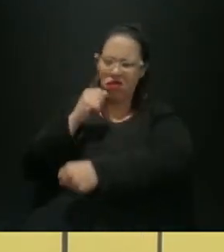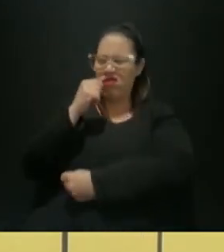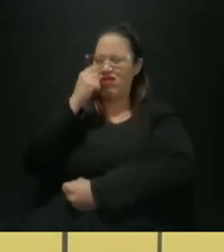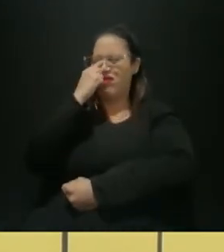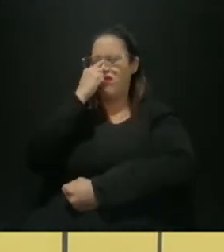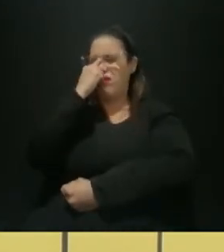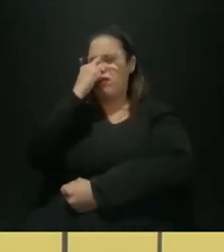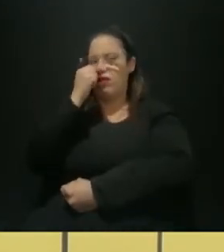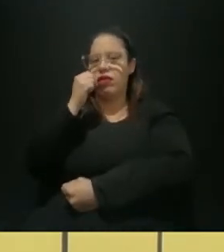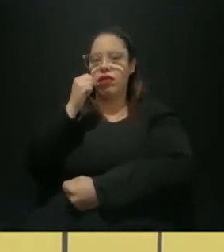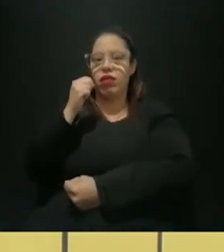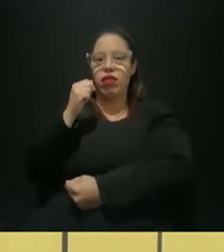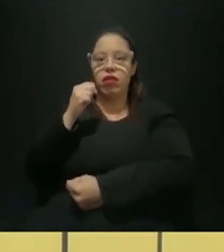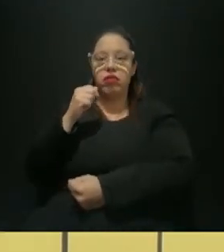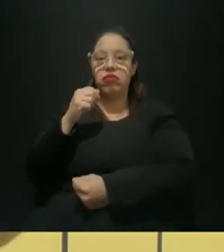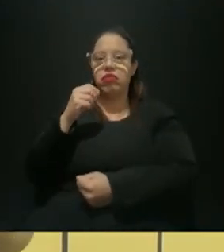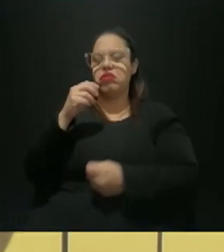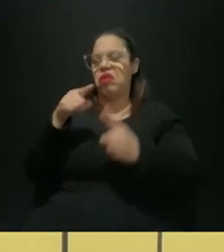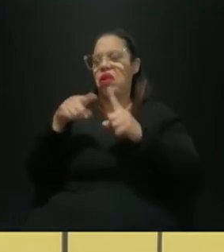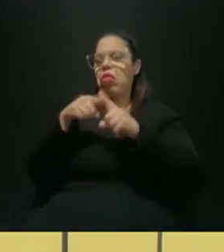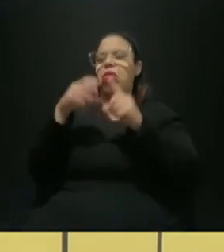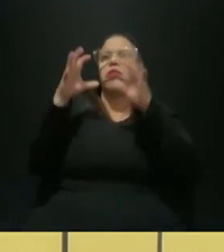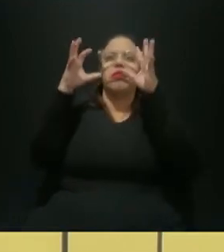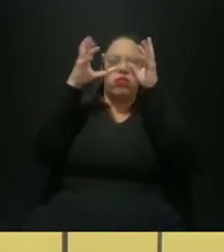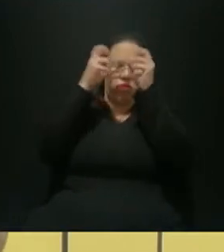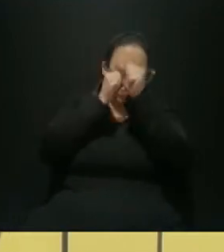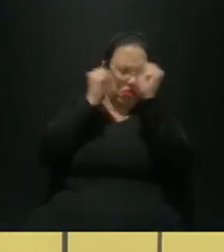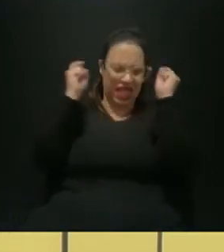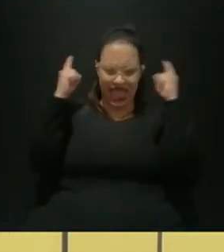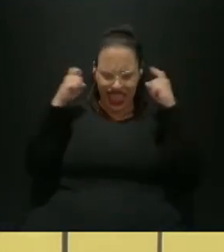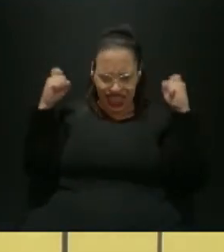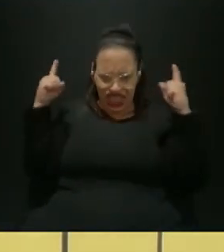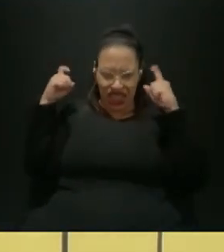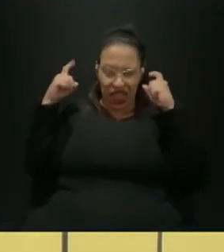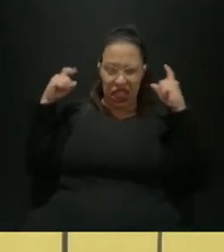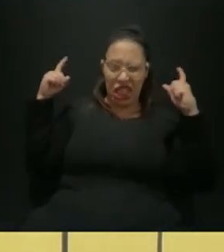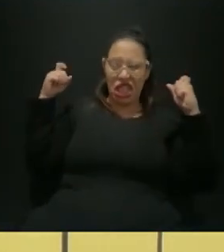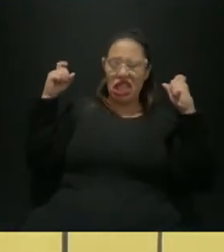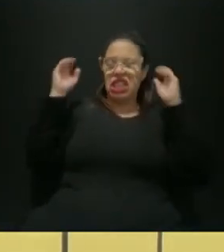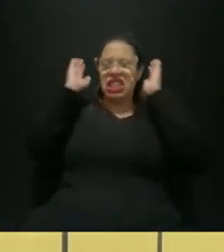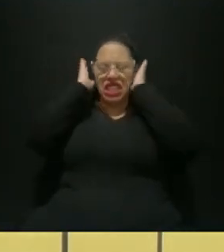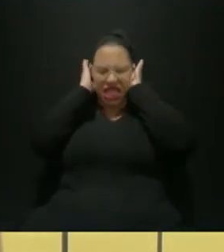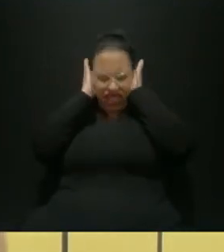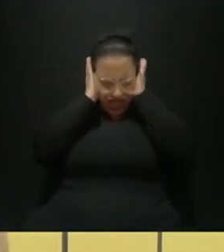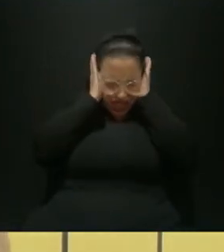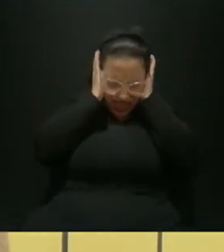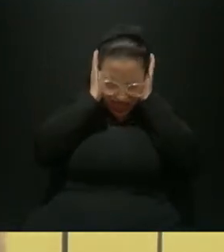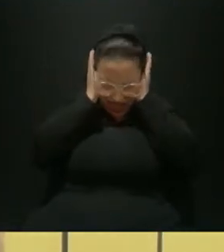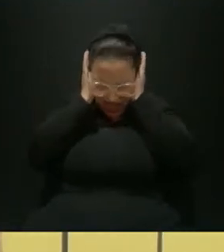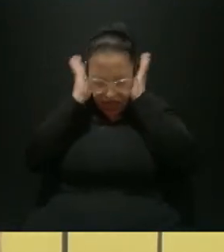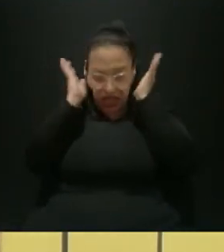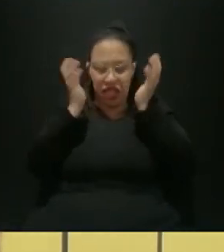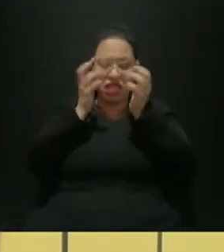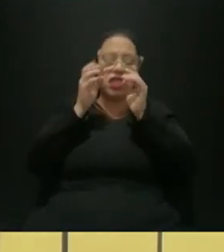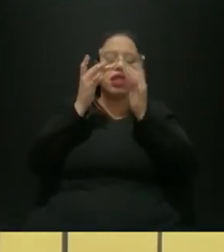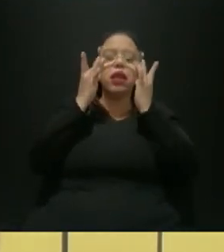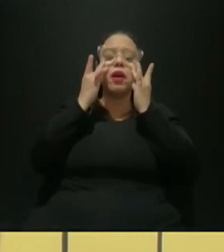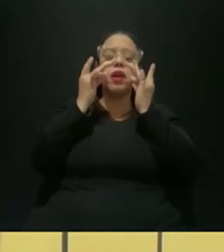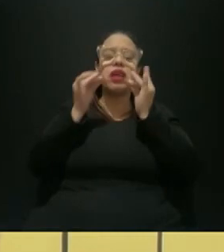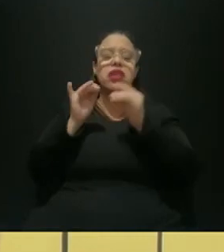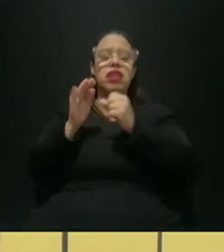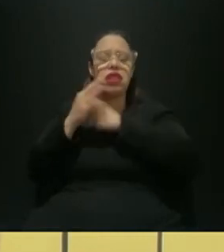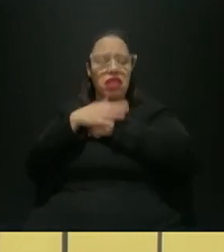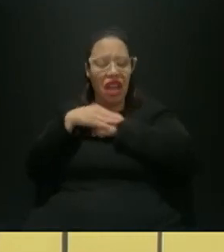ambientes negativos, escuros, barulhentos, fora de lugares, sem carinho, sem atenção. Isso leva a